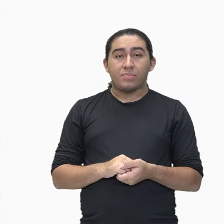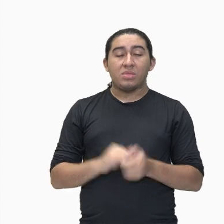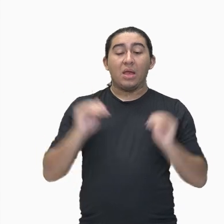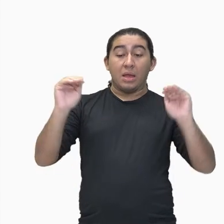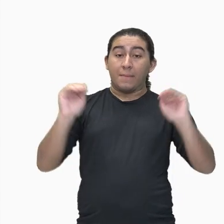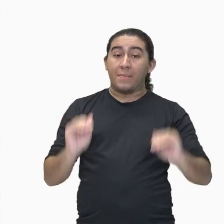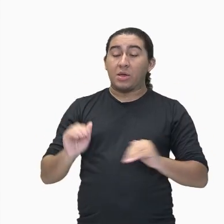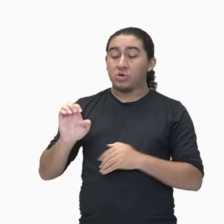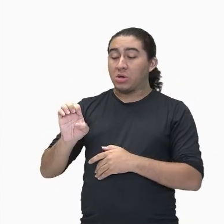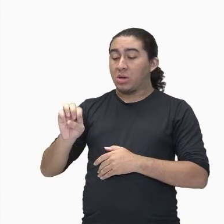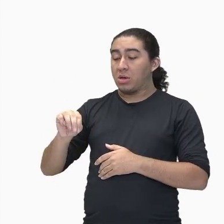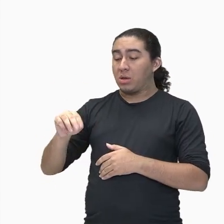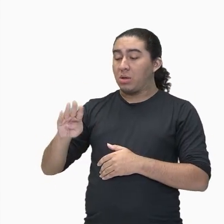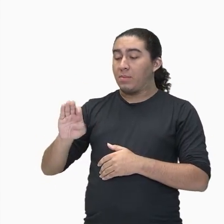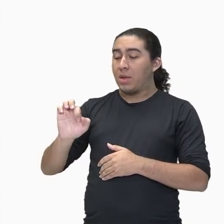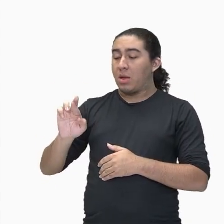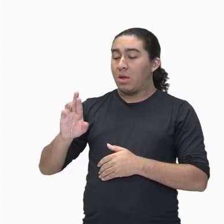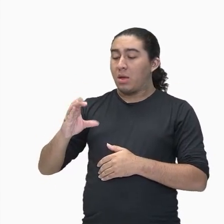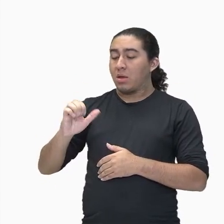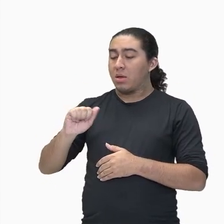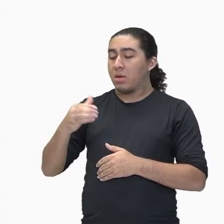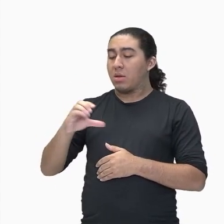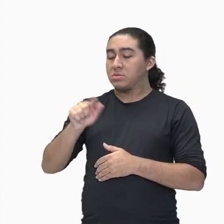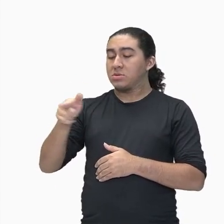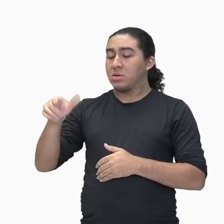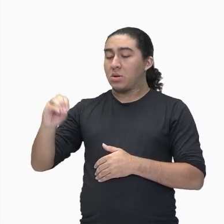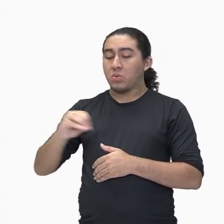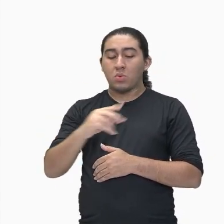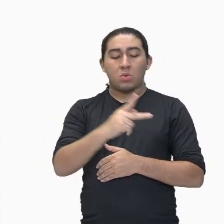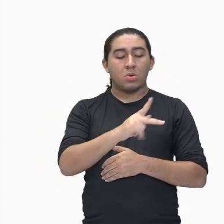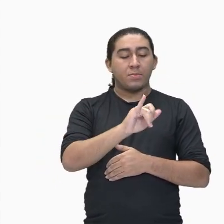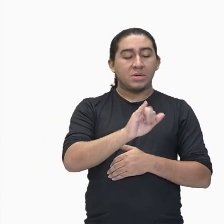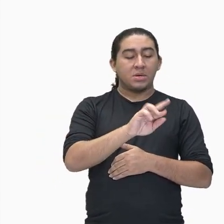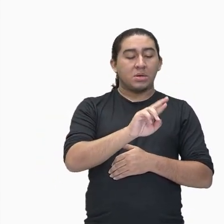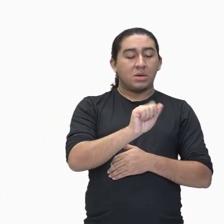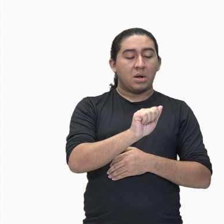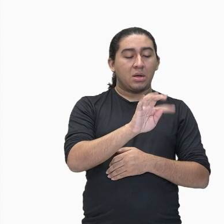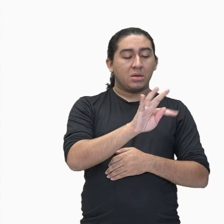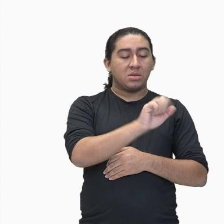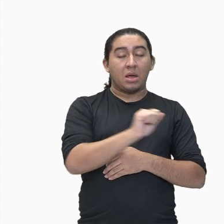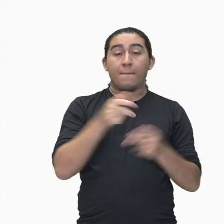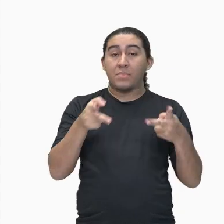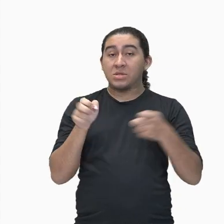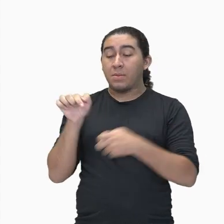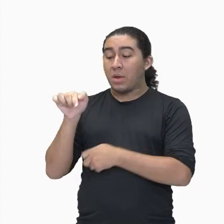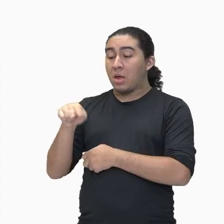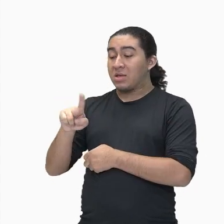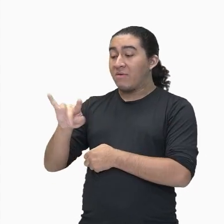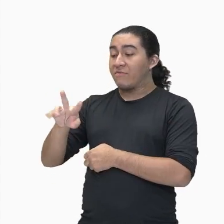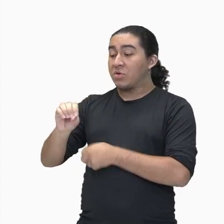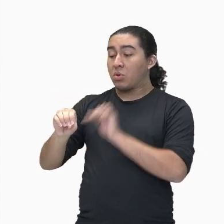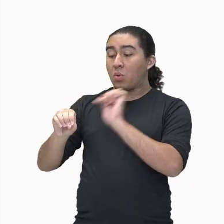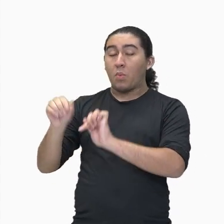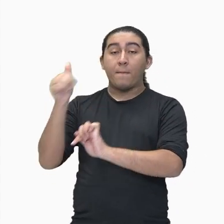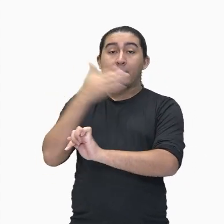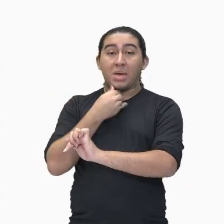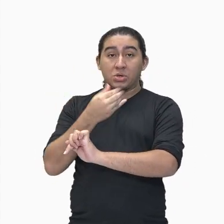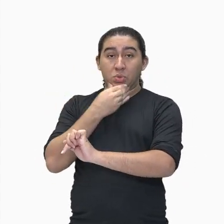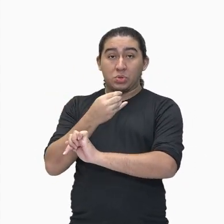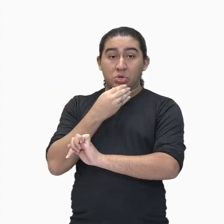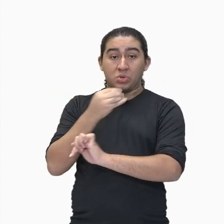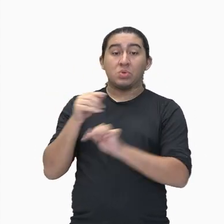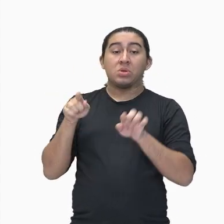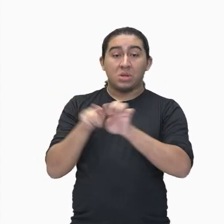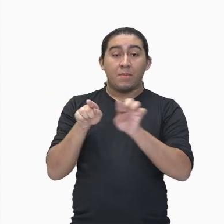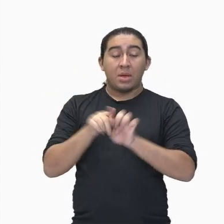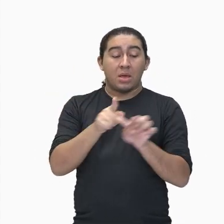Embarcação pirata, veja que navio é masculino e tá pirata.